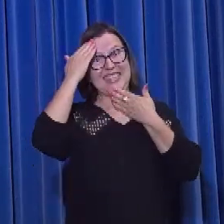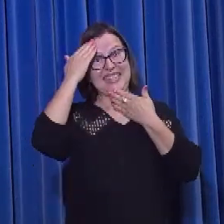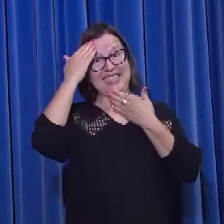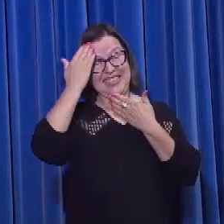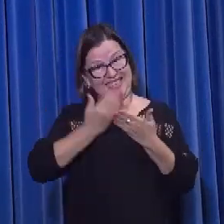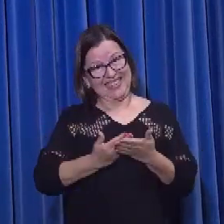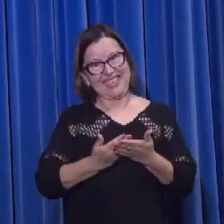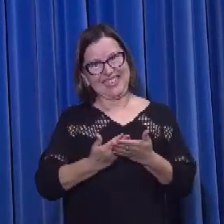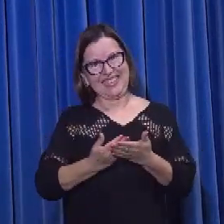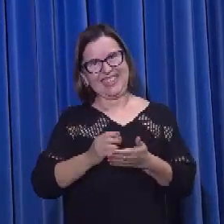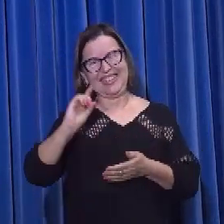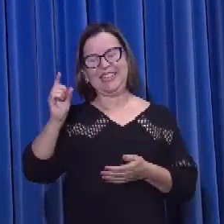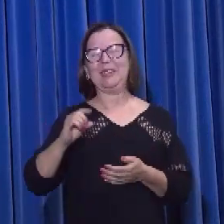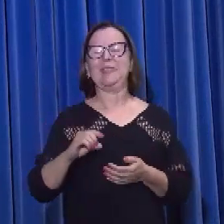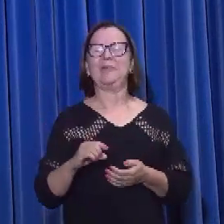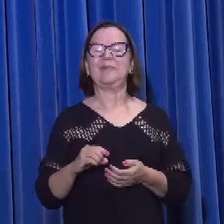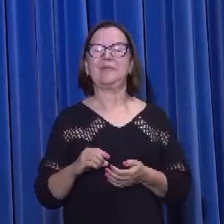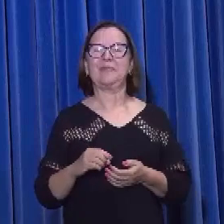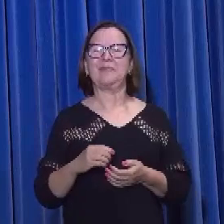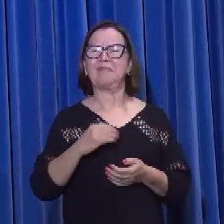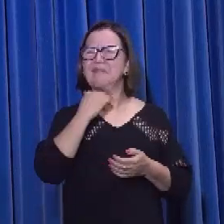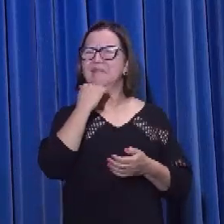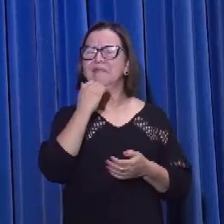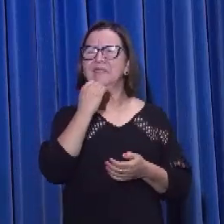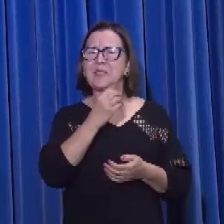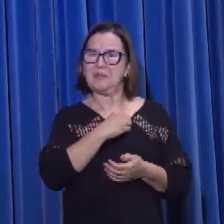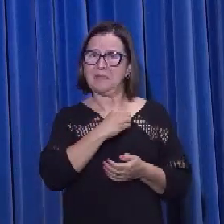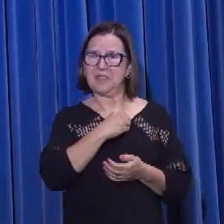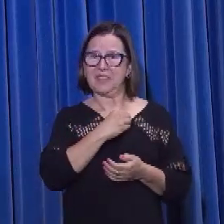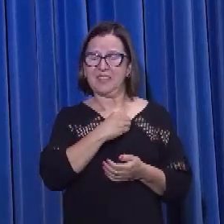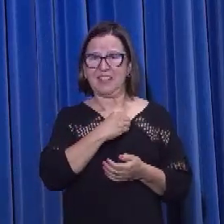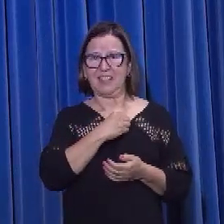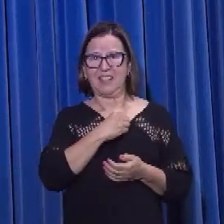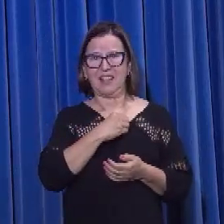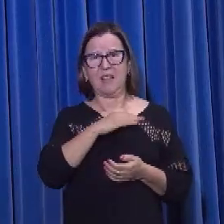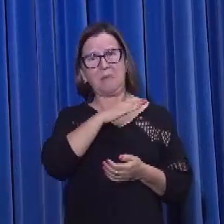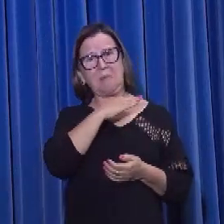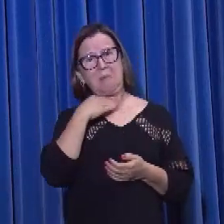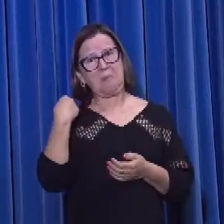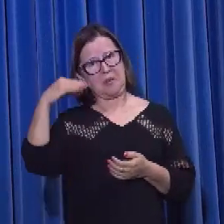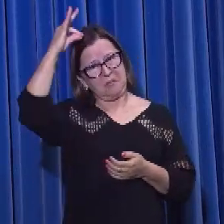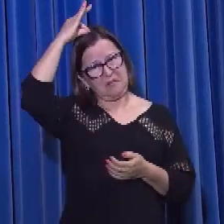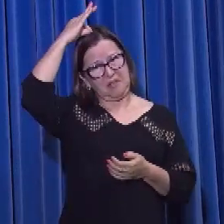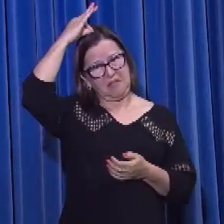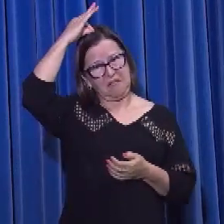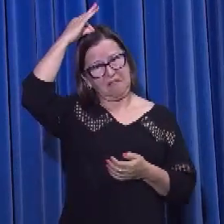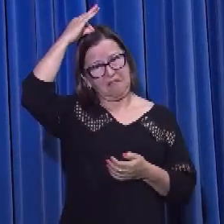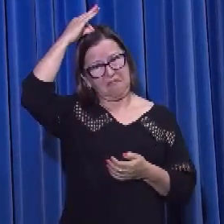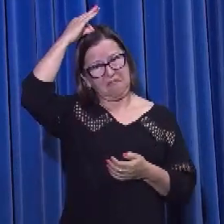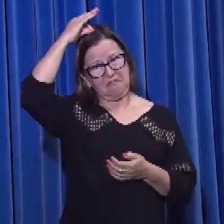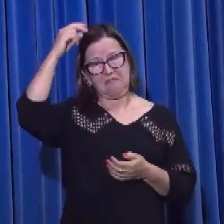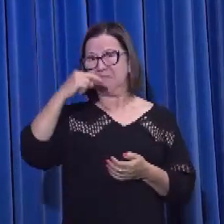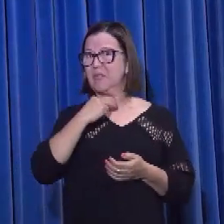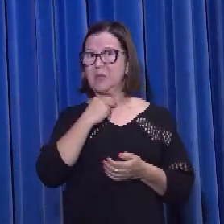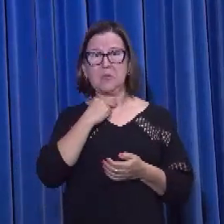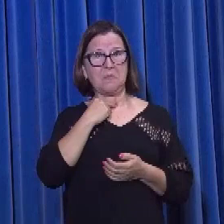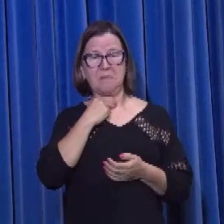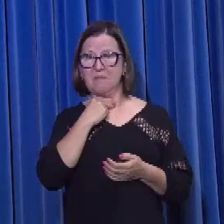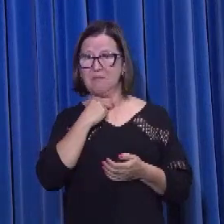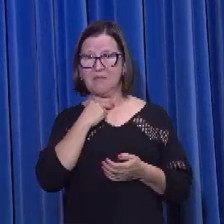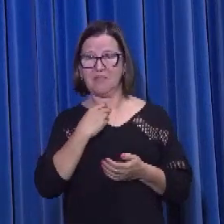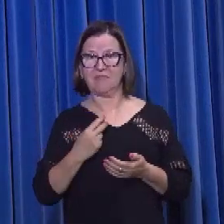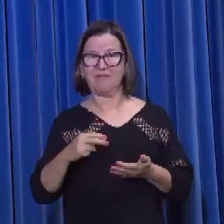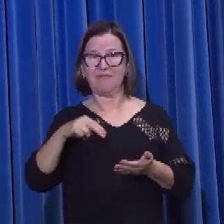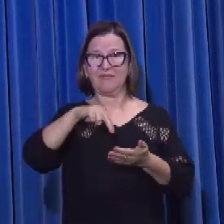Nenhum pecador espiritualmente morto pode levantar-se para a vida e para a fé